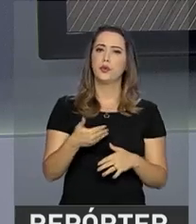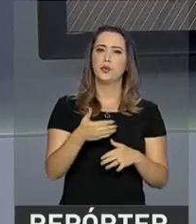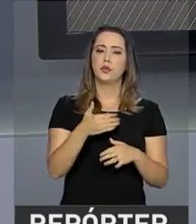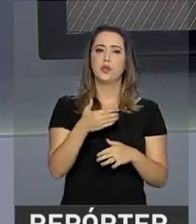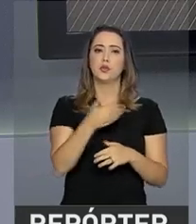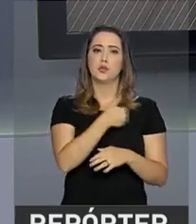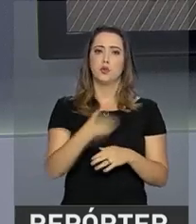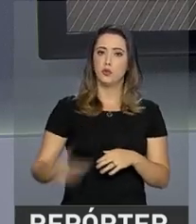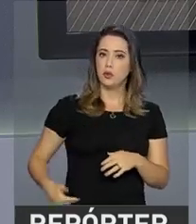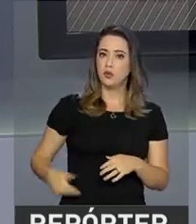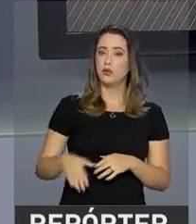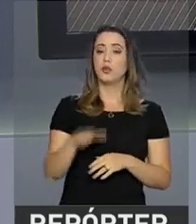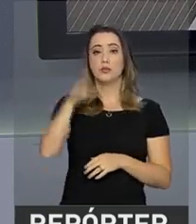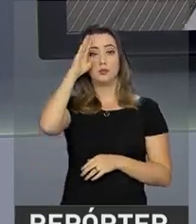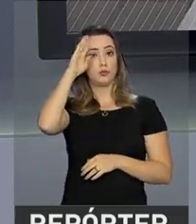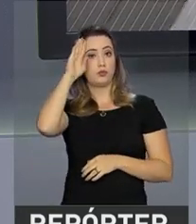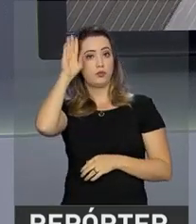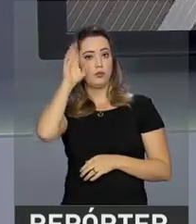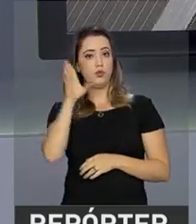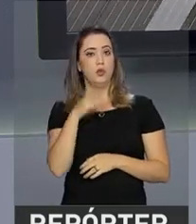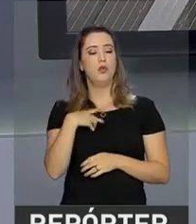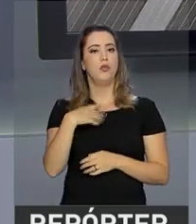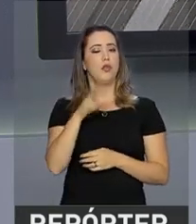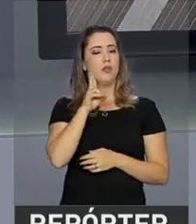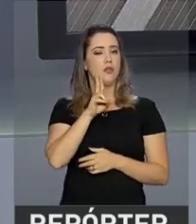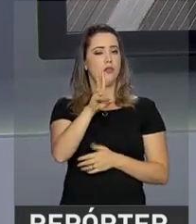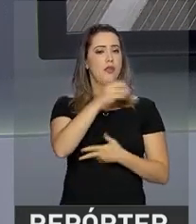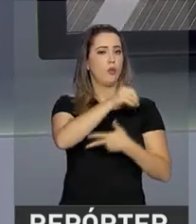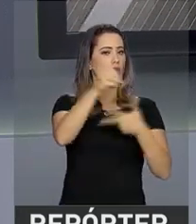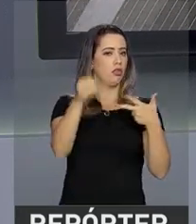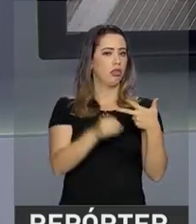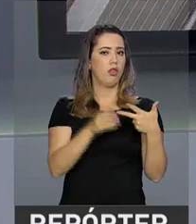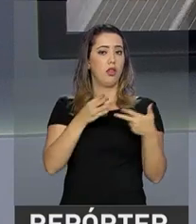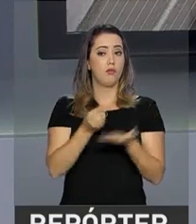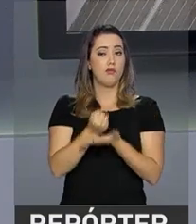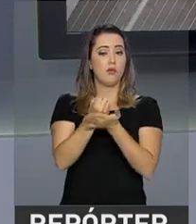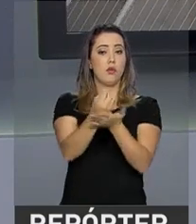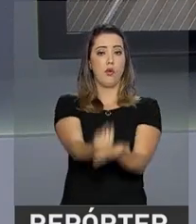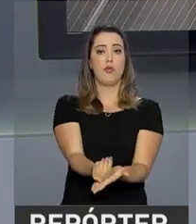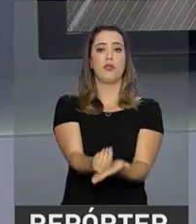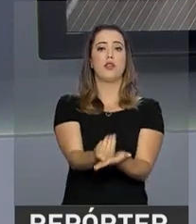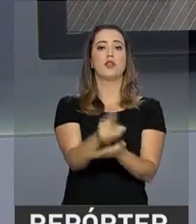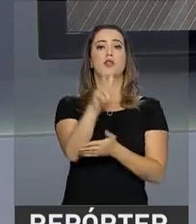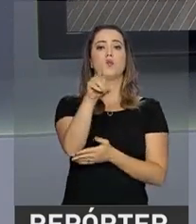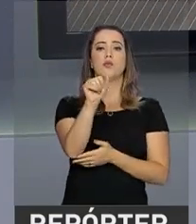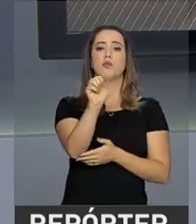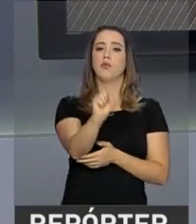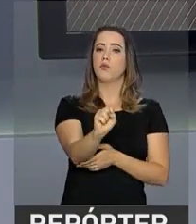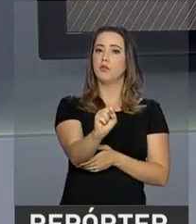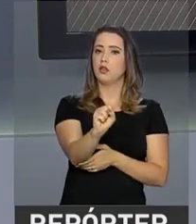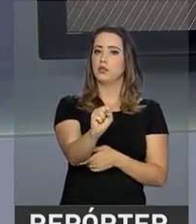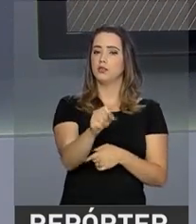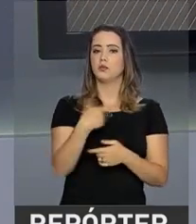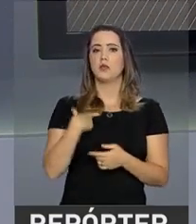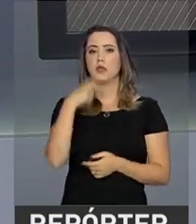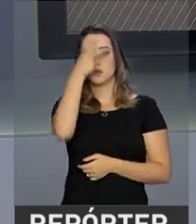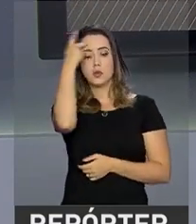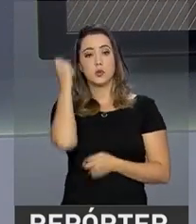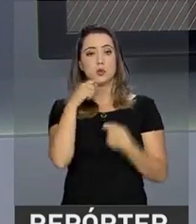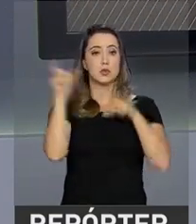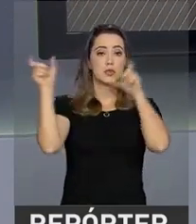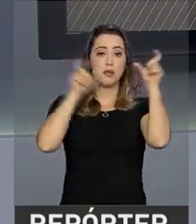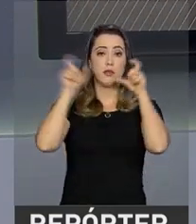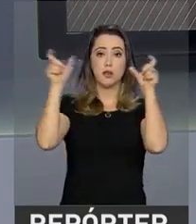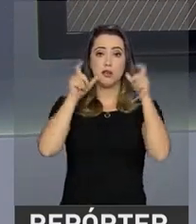vagas aos estudantes com base nas notas obtidas no exame nacional do ensino médio enem os interessados devem ficar atentos